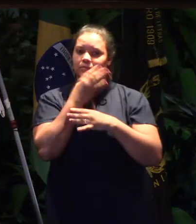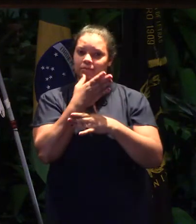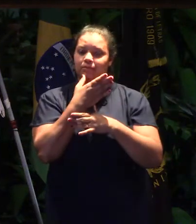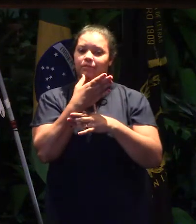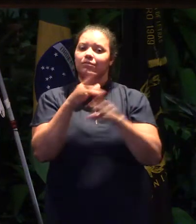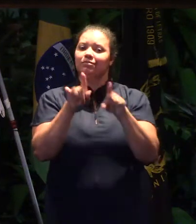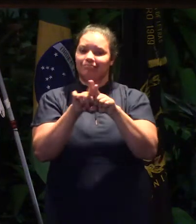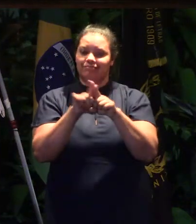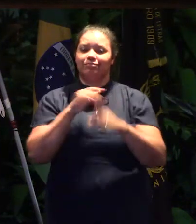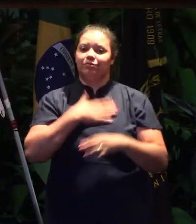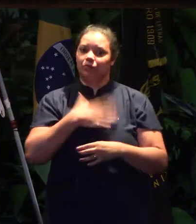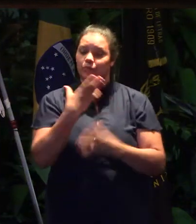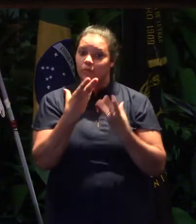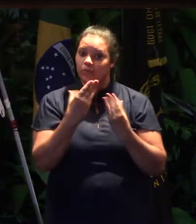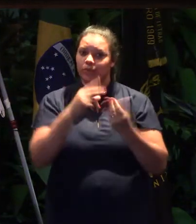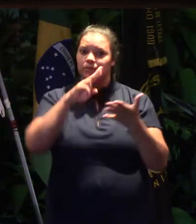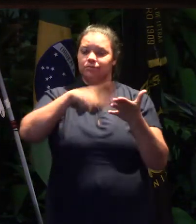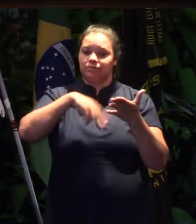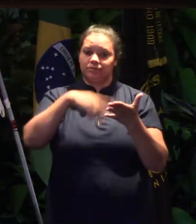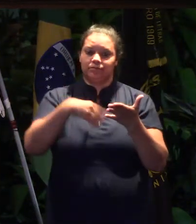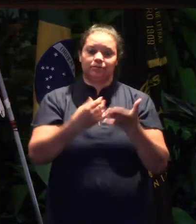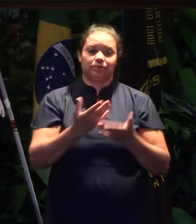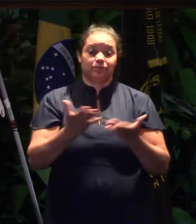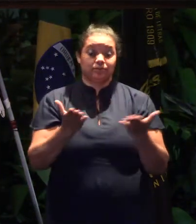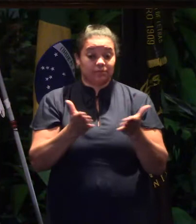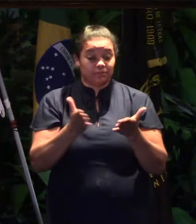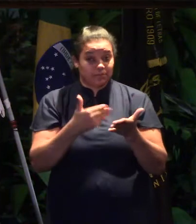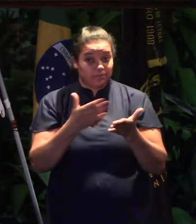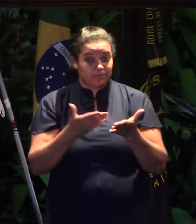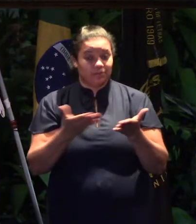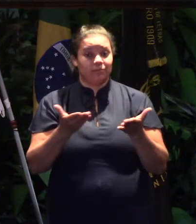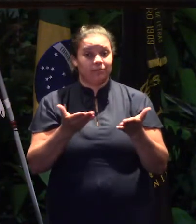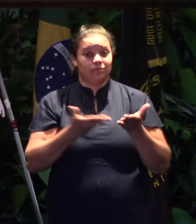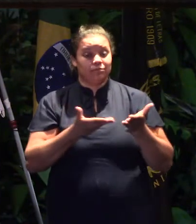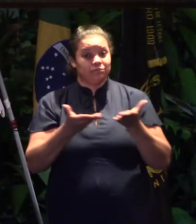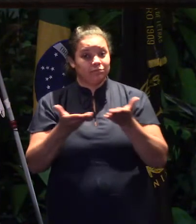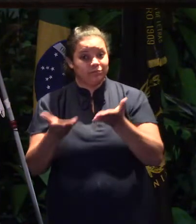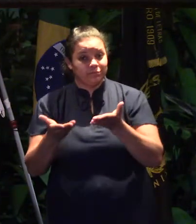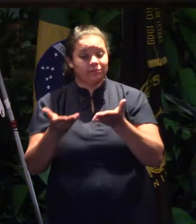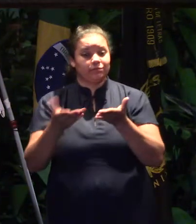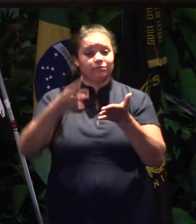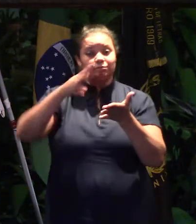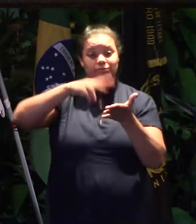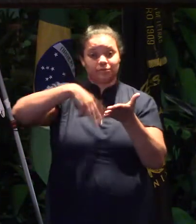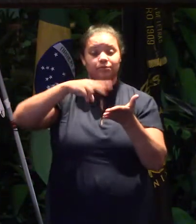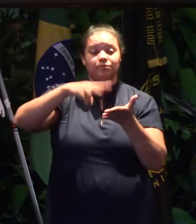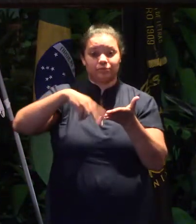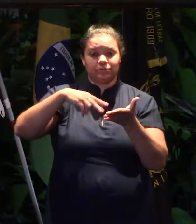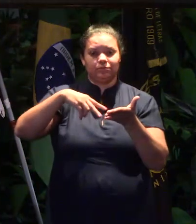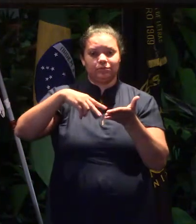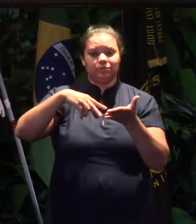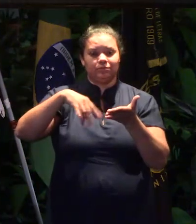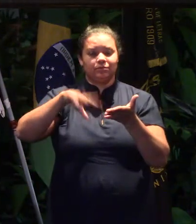leitor. Com o presente livro, faço estreia no campo da literatura, apresentando